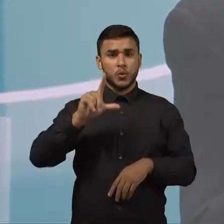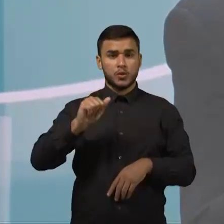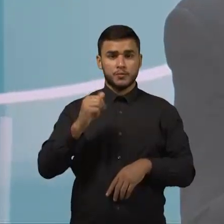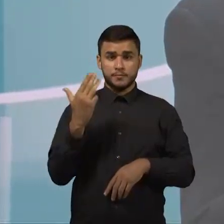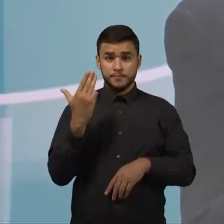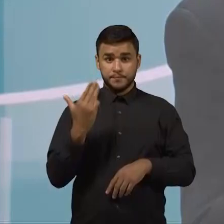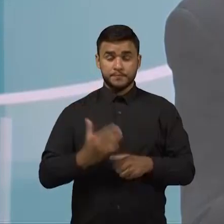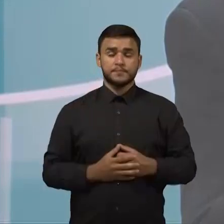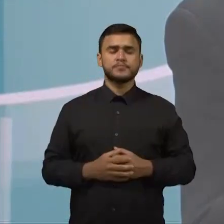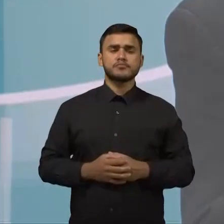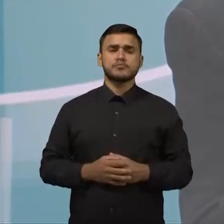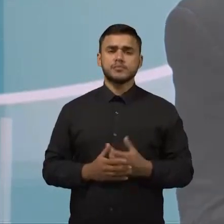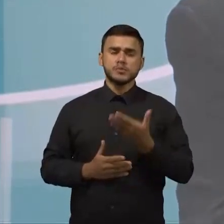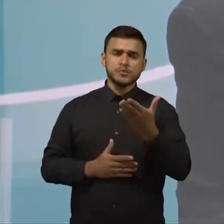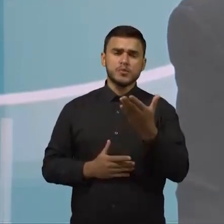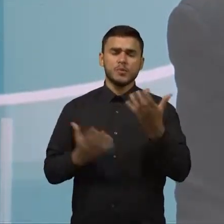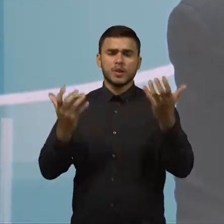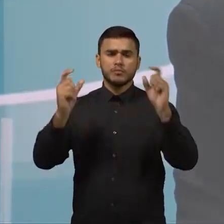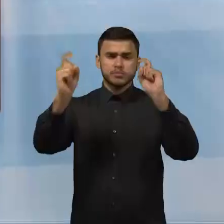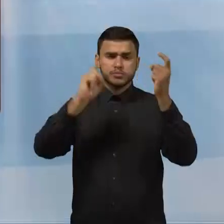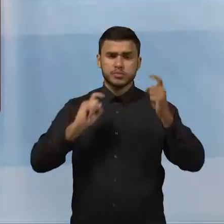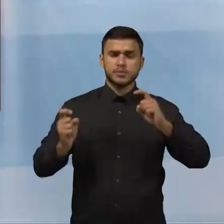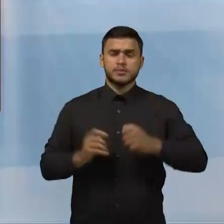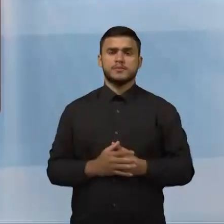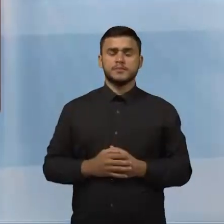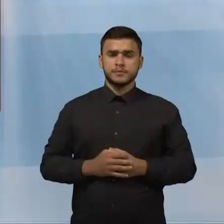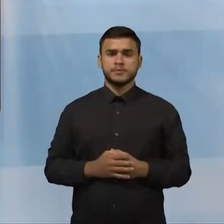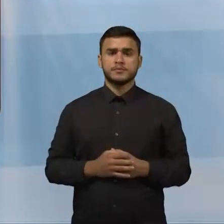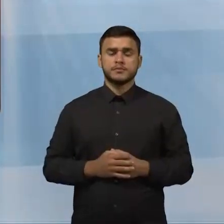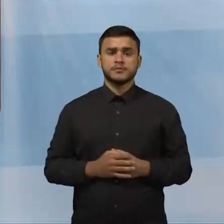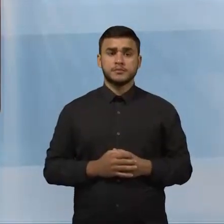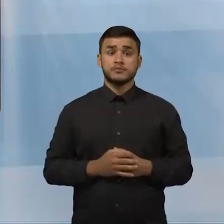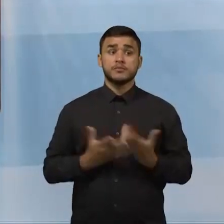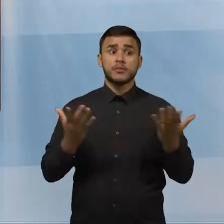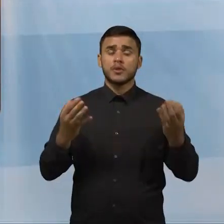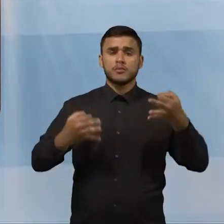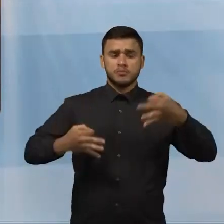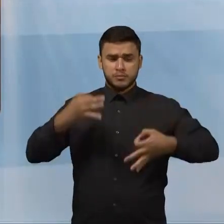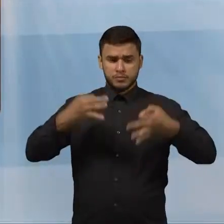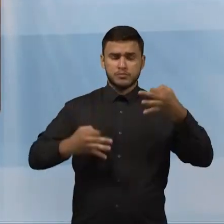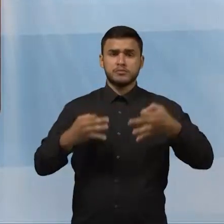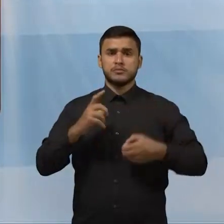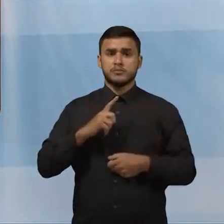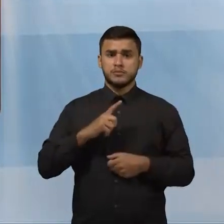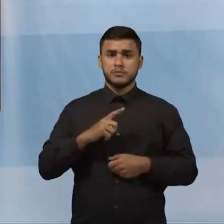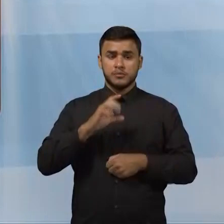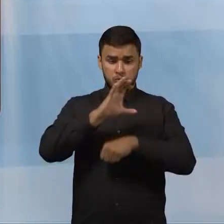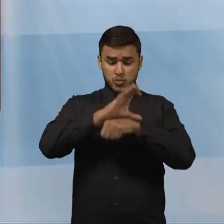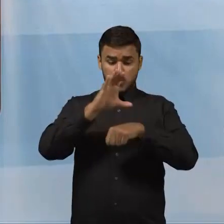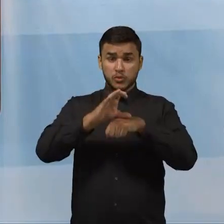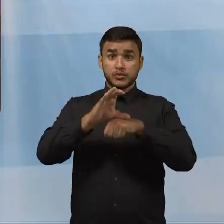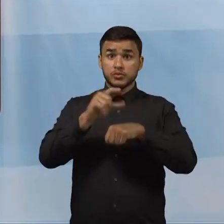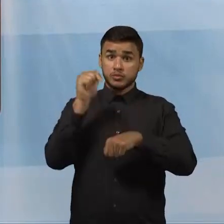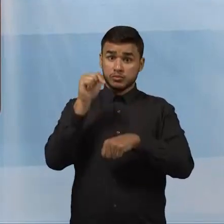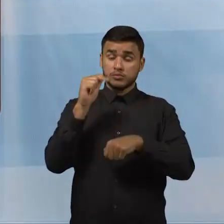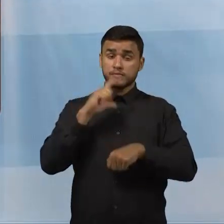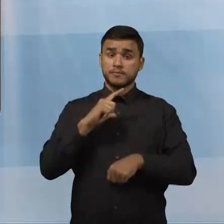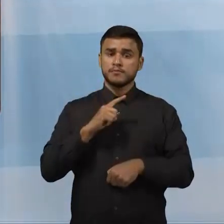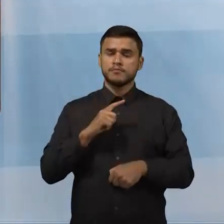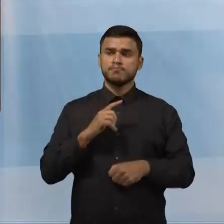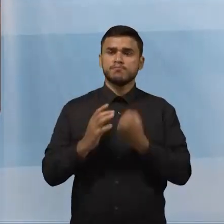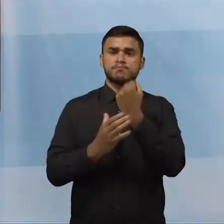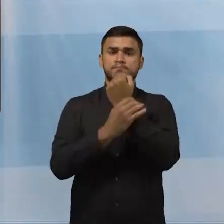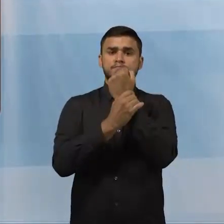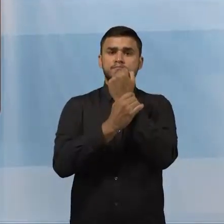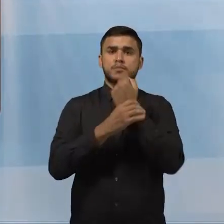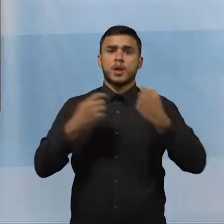equação que eu quero fazer aqui, nesse instante. Por que o tribunal, que constitucionalmente deve